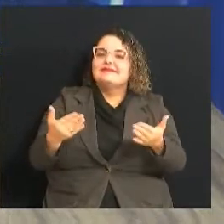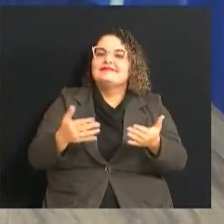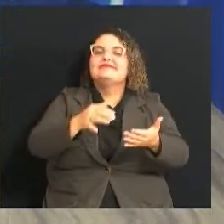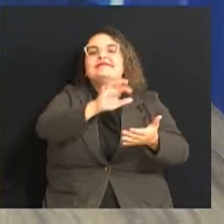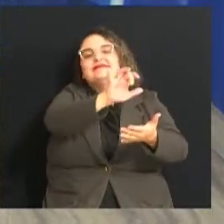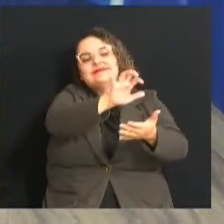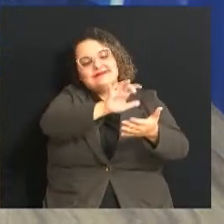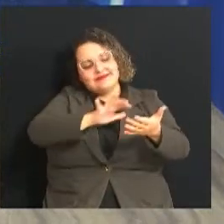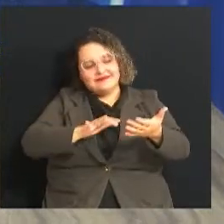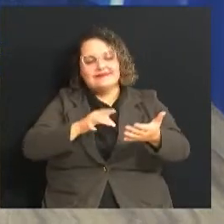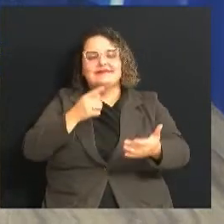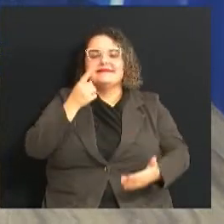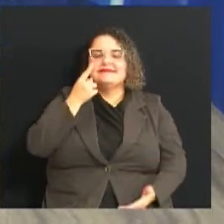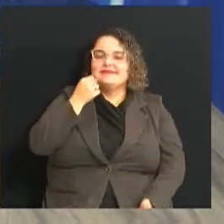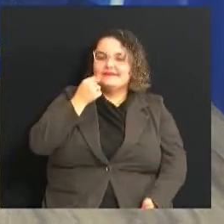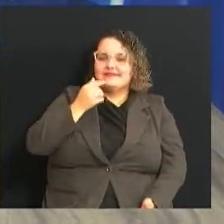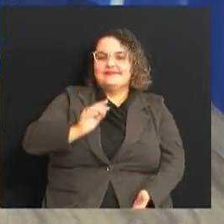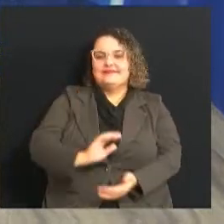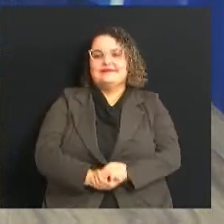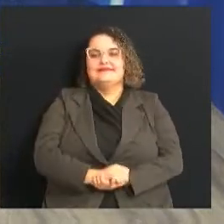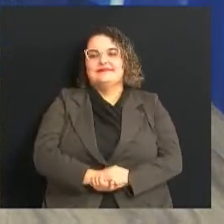nosso quadro Na Ponta do Lápis.